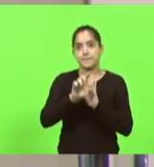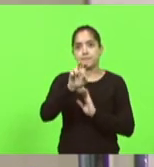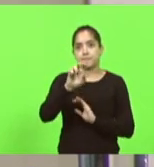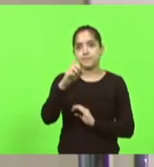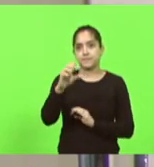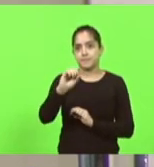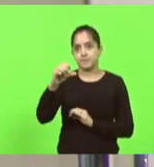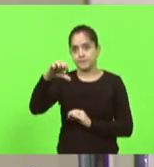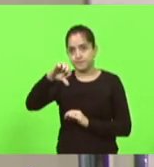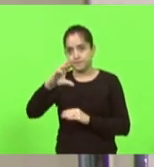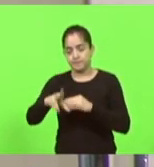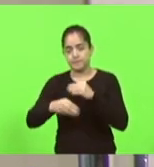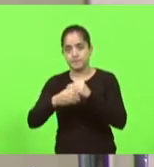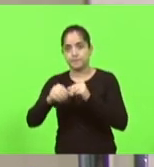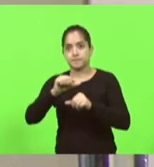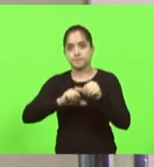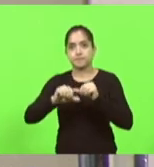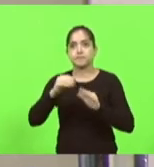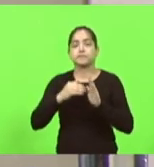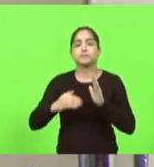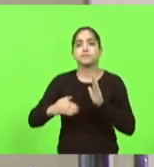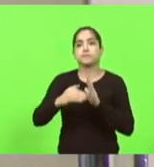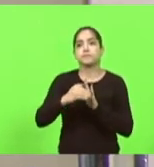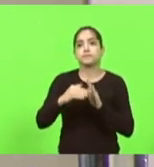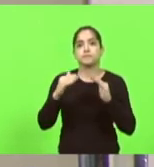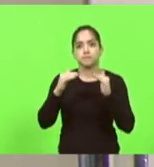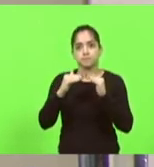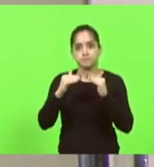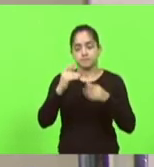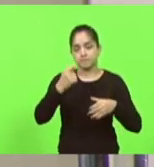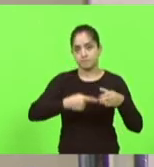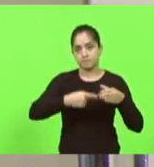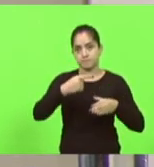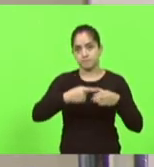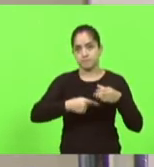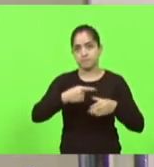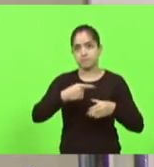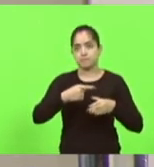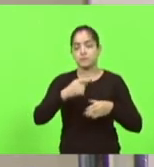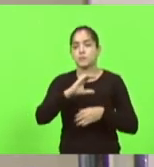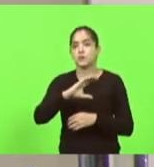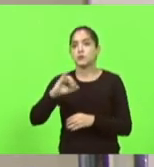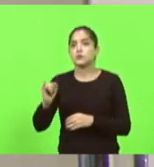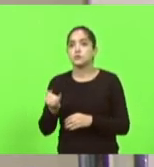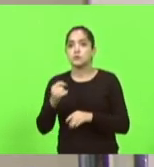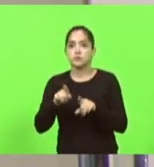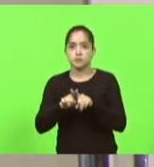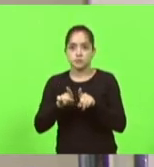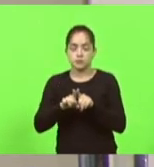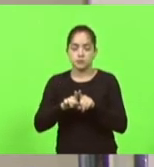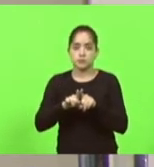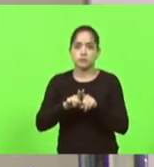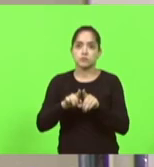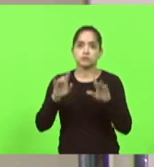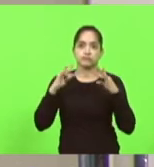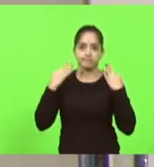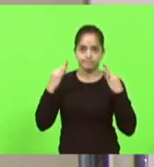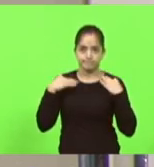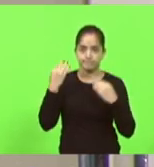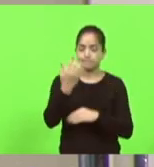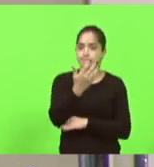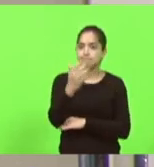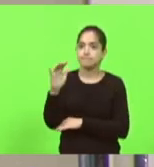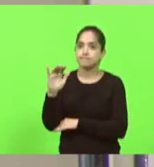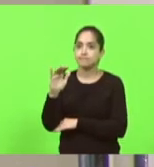509.3/2019, com uma emenda substitutiva global e pareceres favoráveis das comissões de Constituição e Justiça, Comissão de Turismo e Meio Ambiente, e